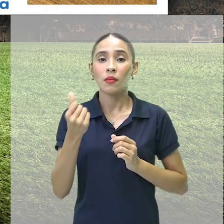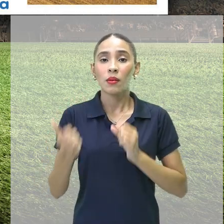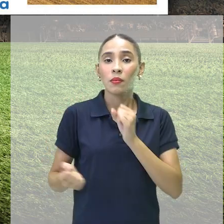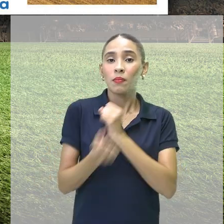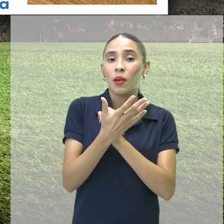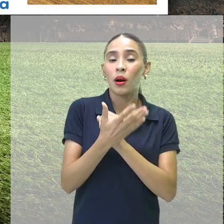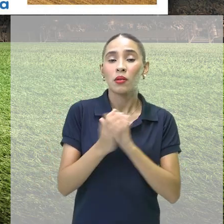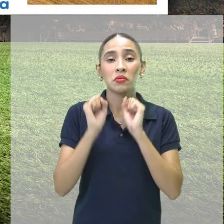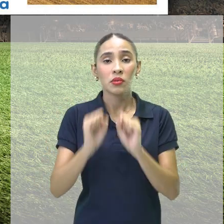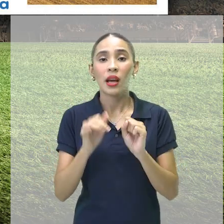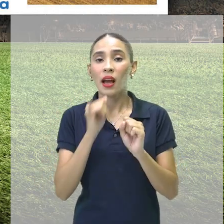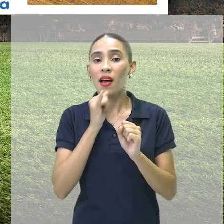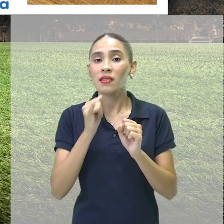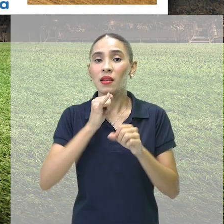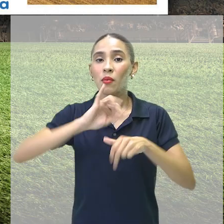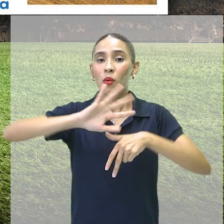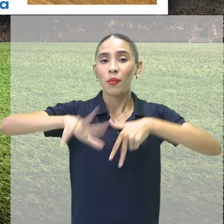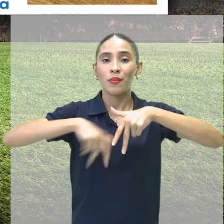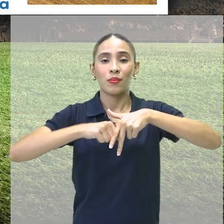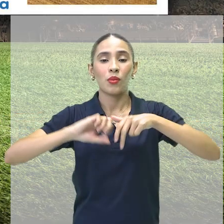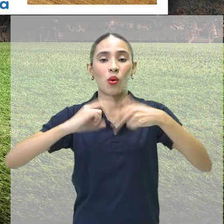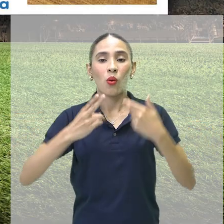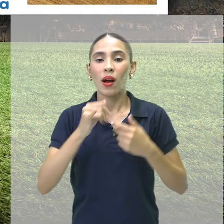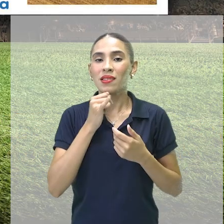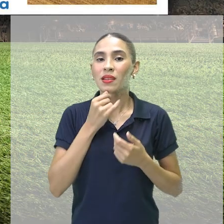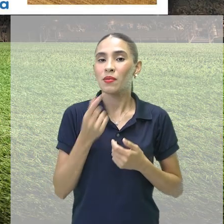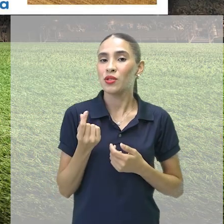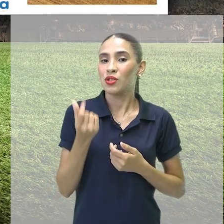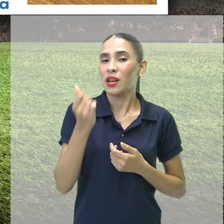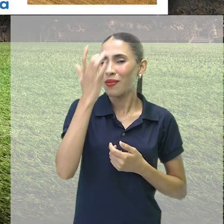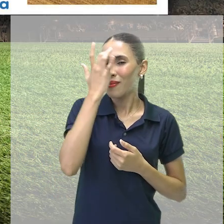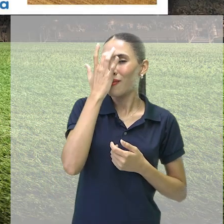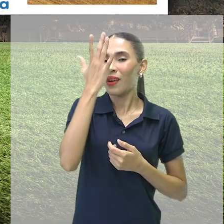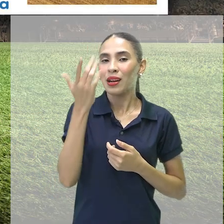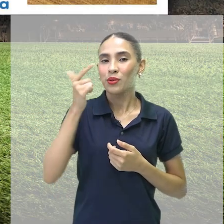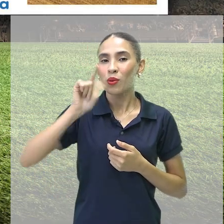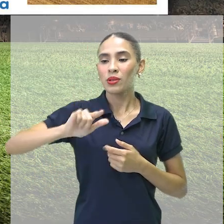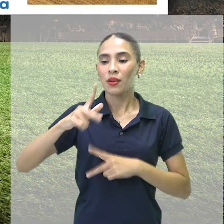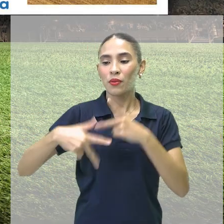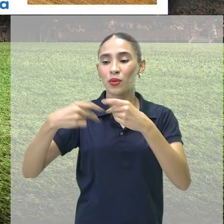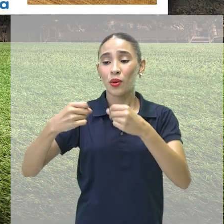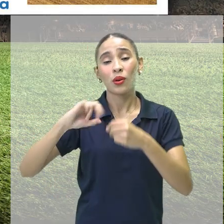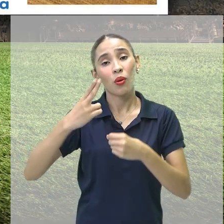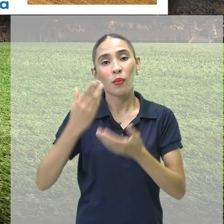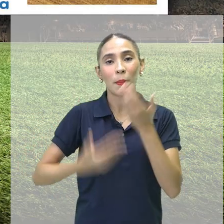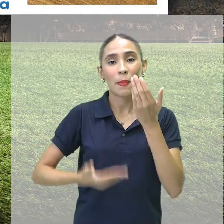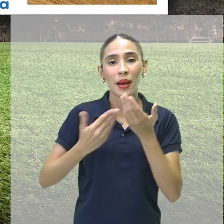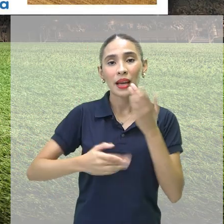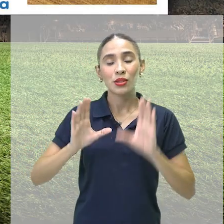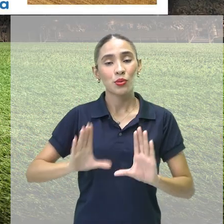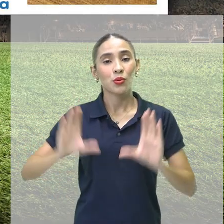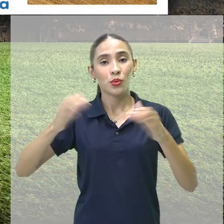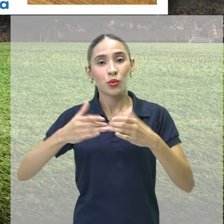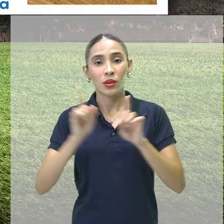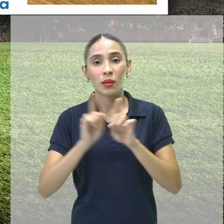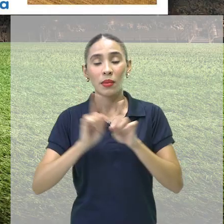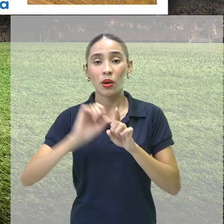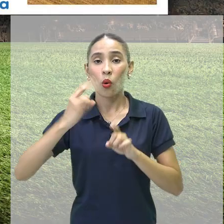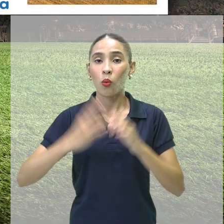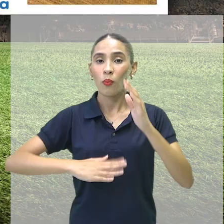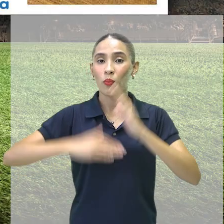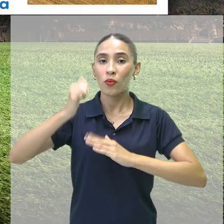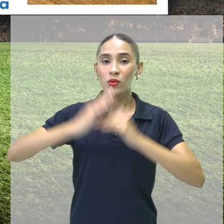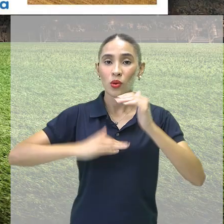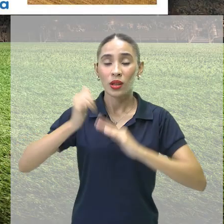um suborno, né, oferta de dinheiro para facilitar uma vitória ou uma derrota de uma equipe ou de um atleta.